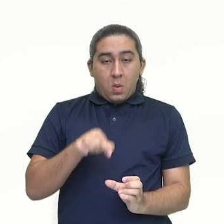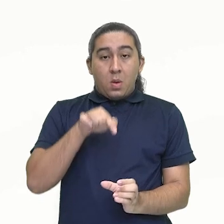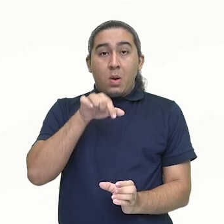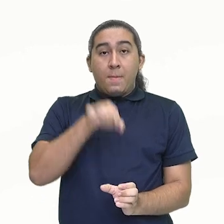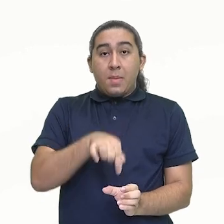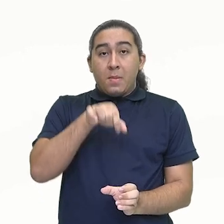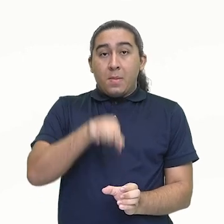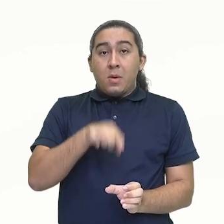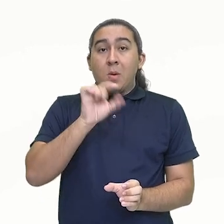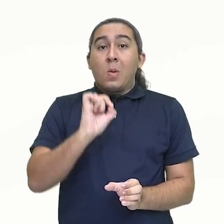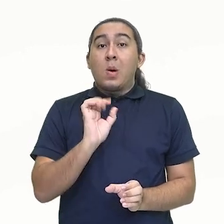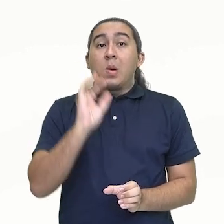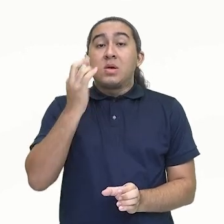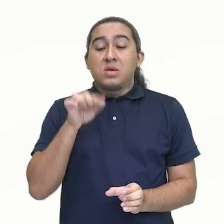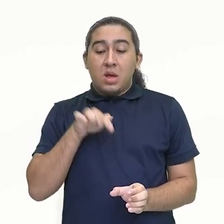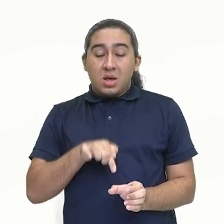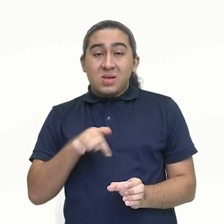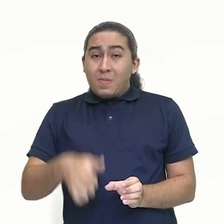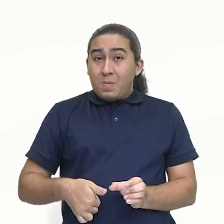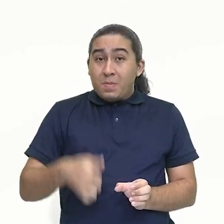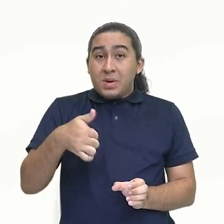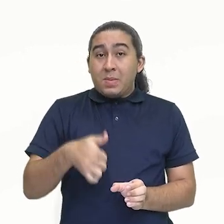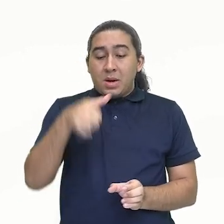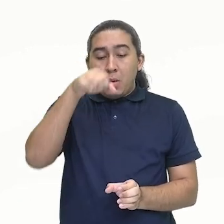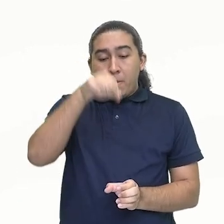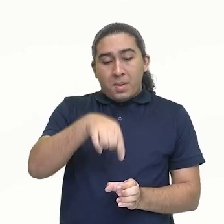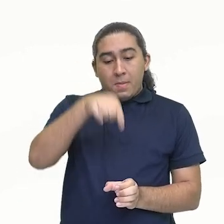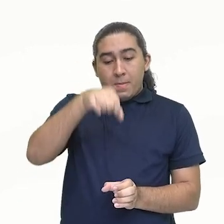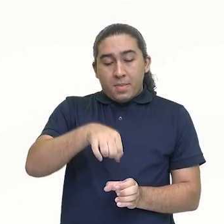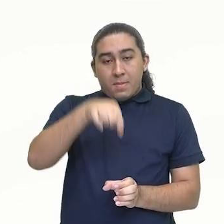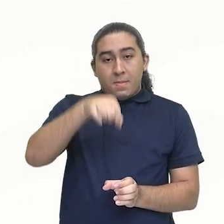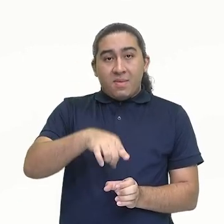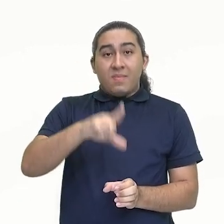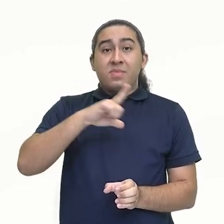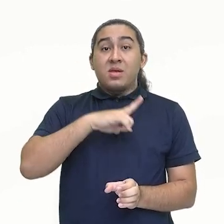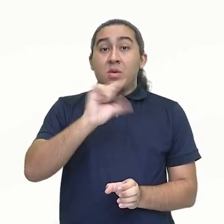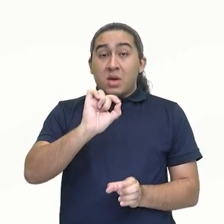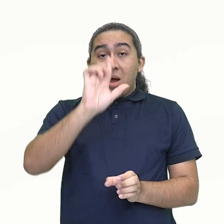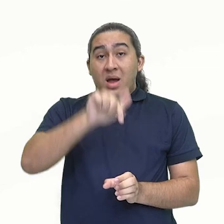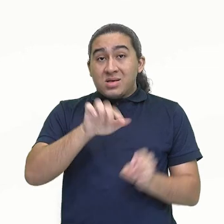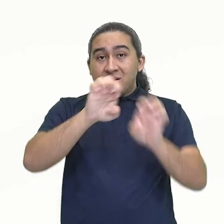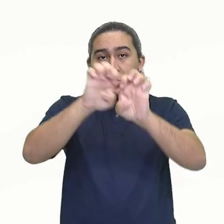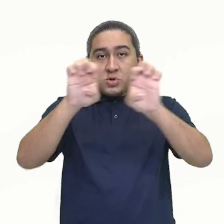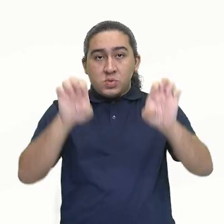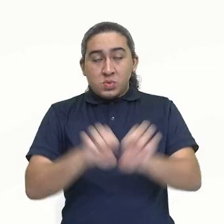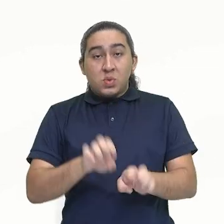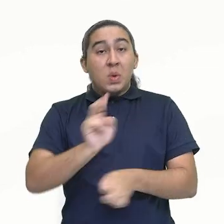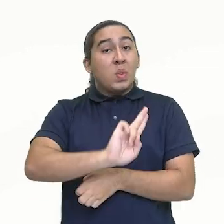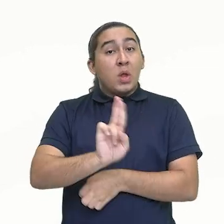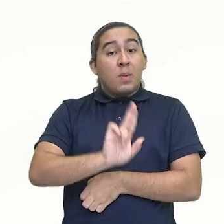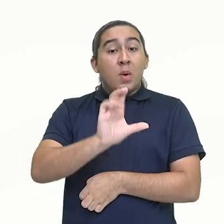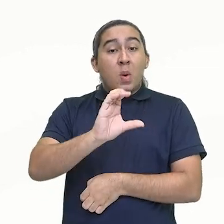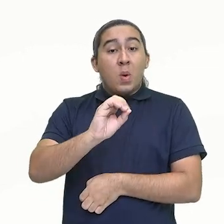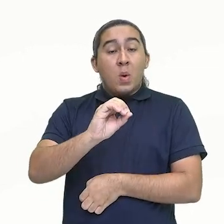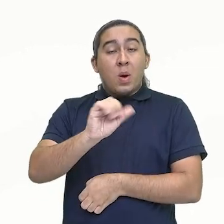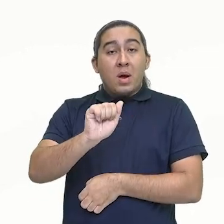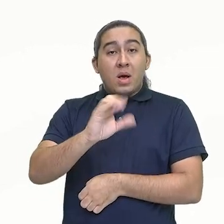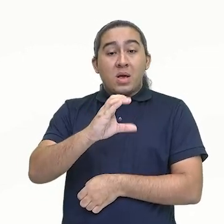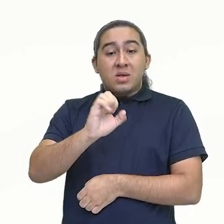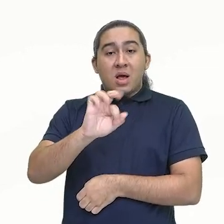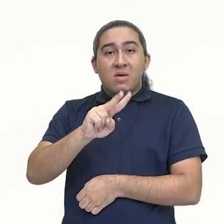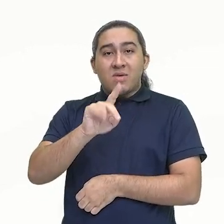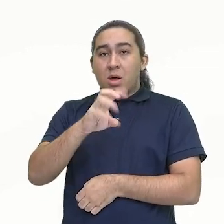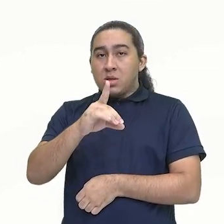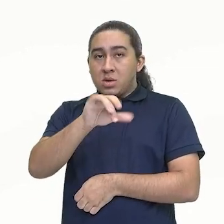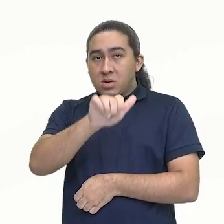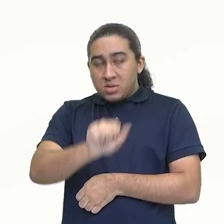ponto, formando em si as primeiras gotículas contendo essas estruturas que foram chamadas de coacervados. Então,